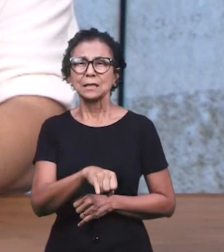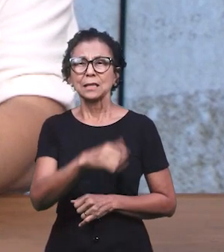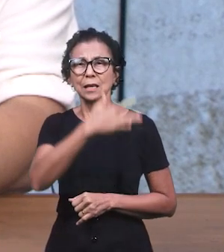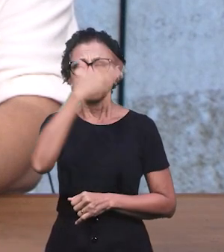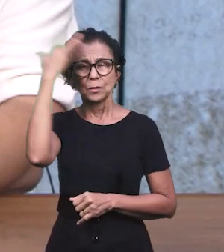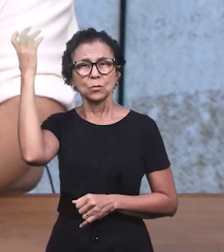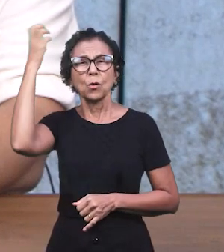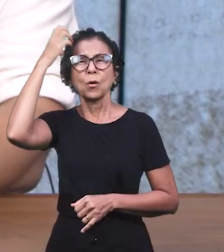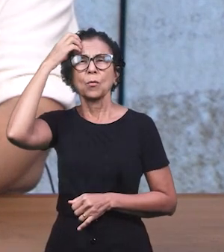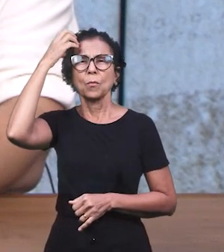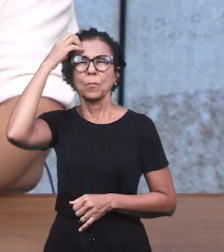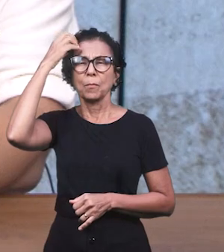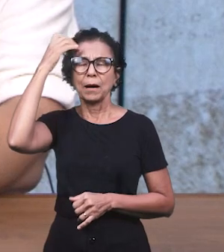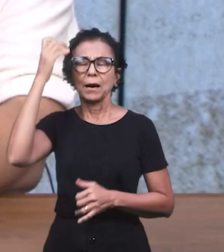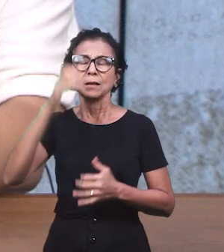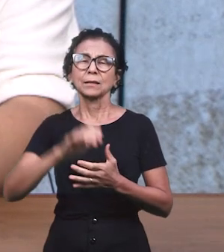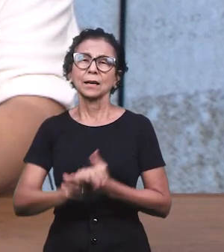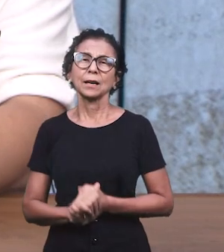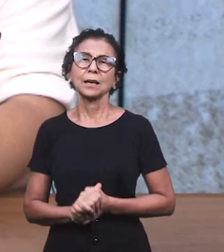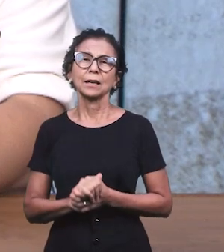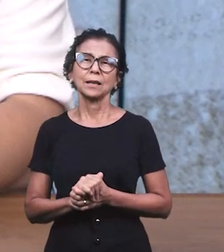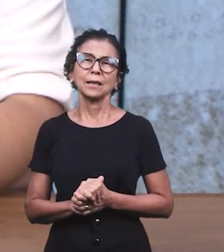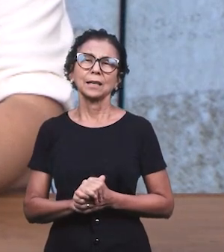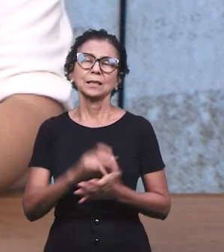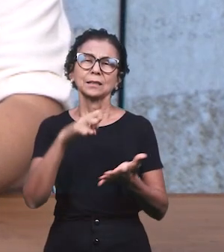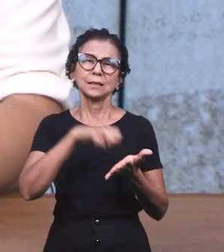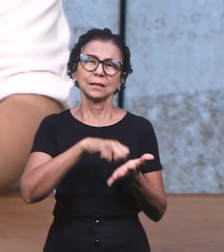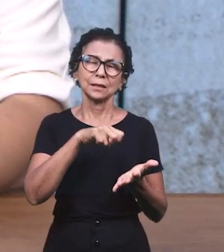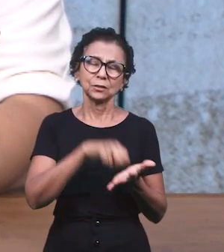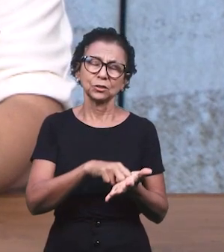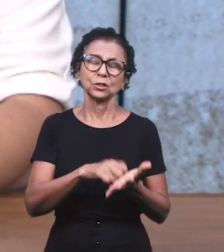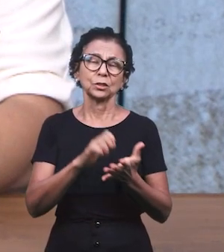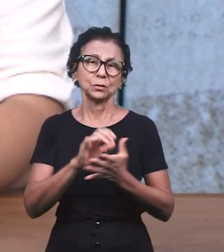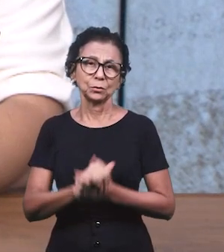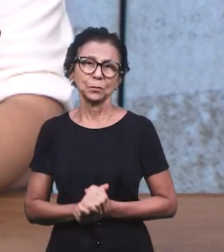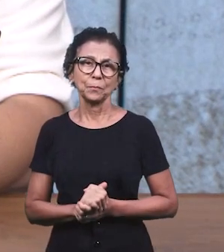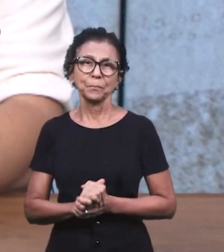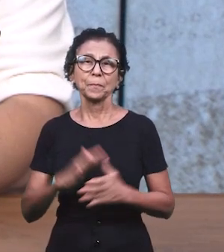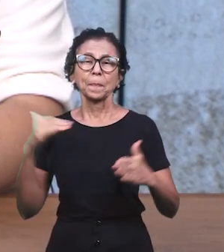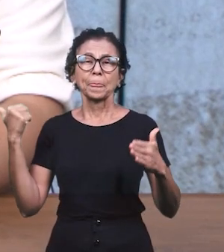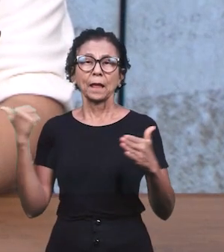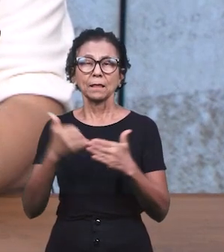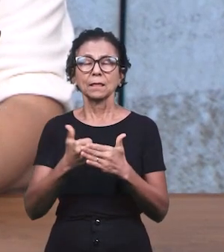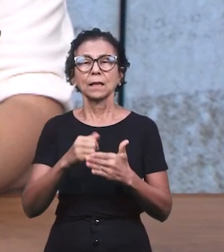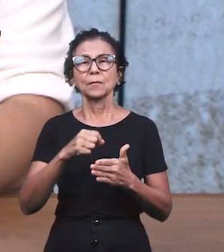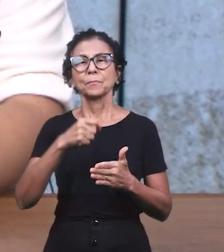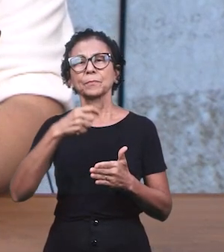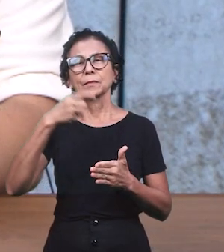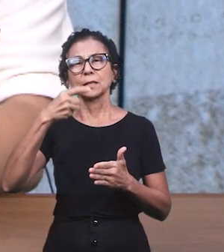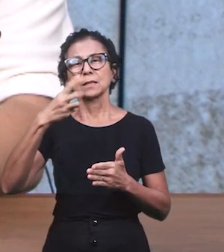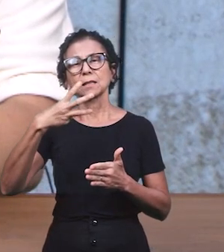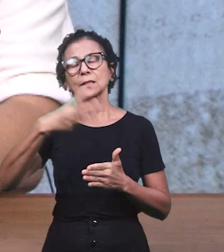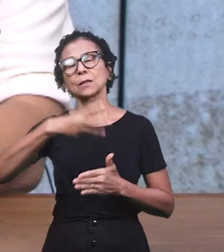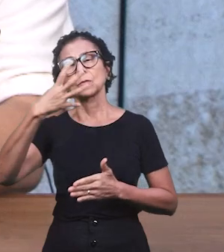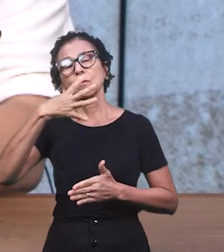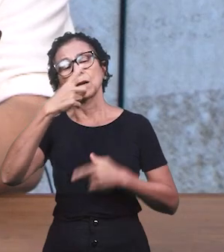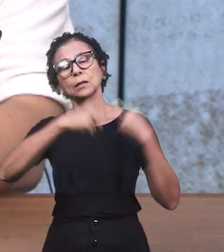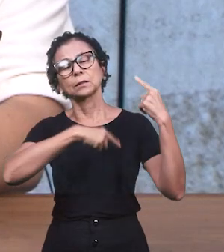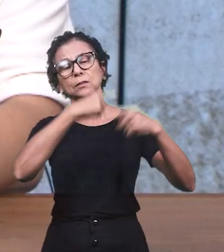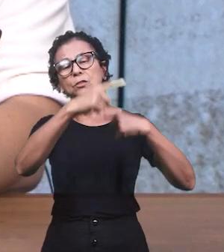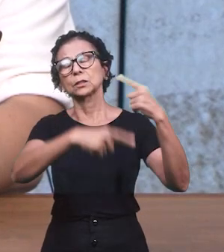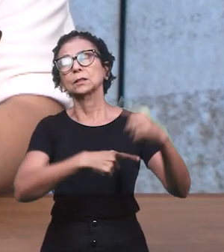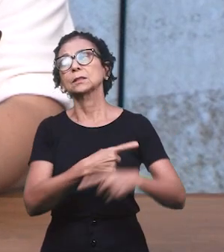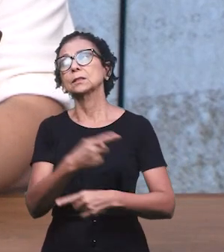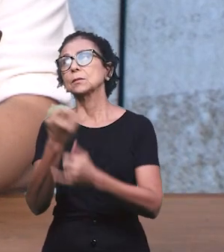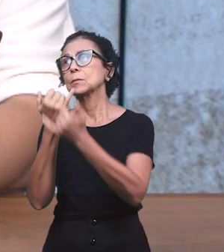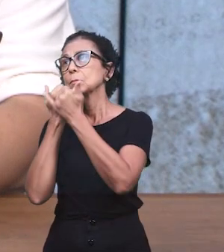dos pais sobre os filhos até a 3ª e 4ª geração. perdoa, pois, a iniquidade deste